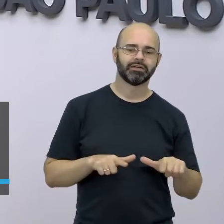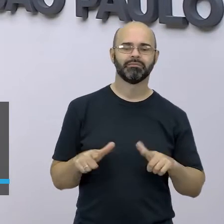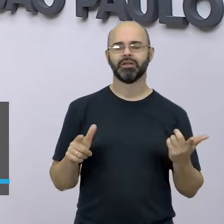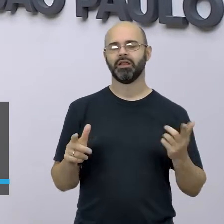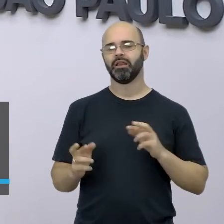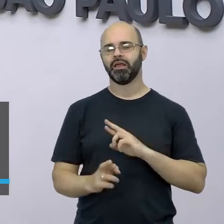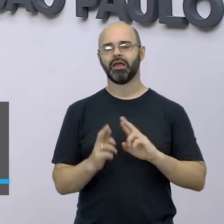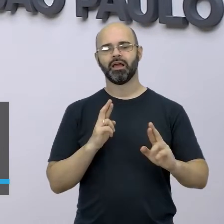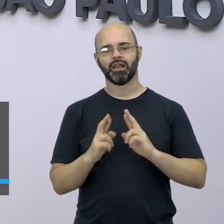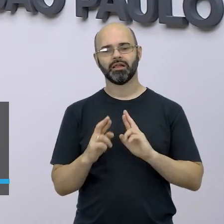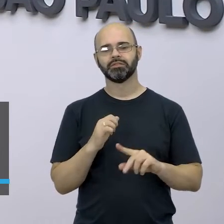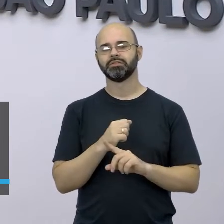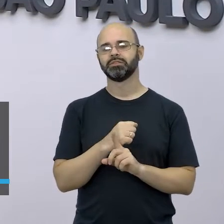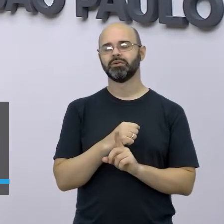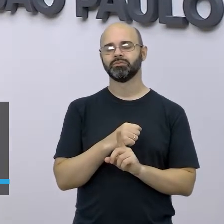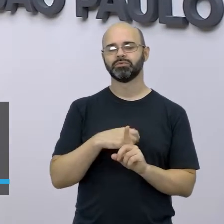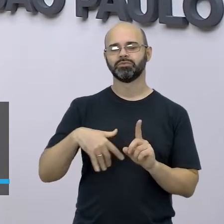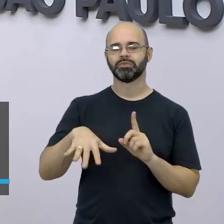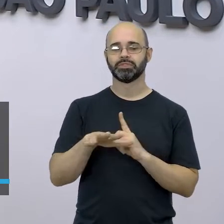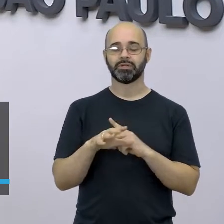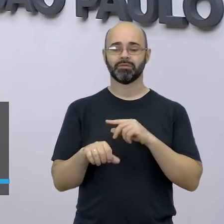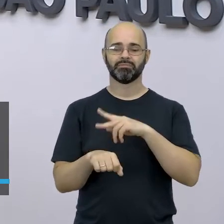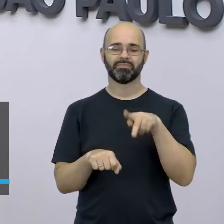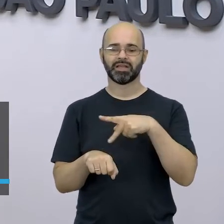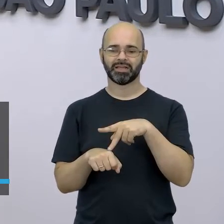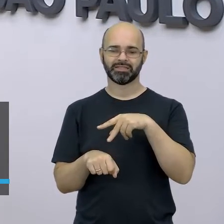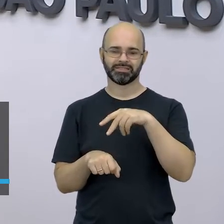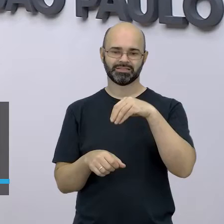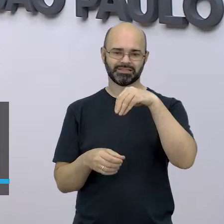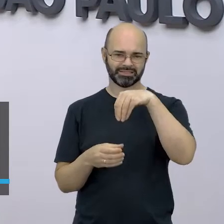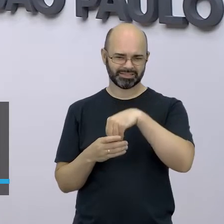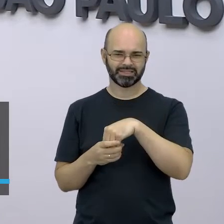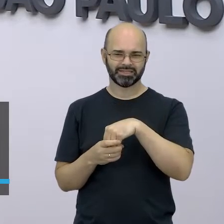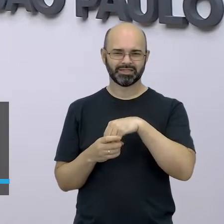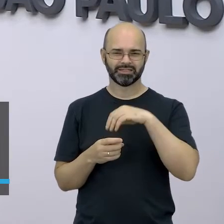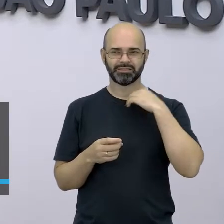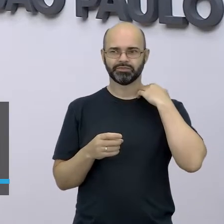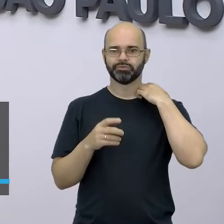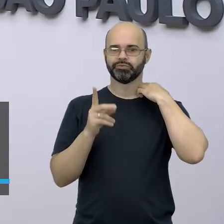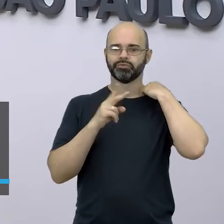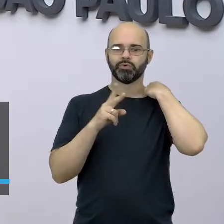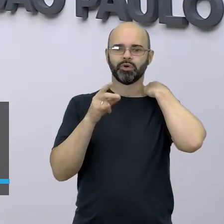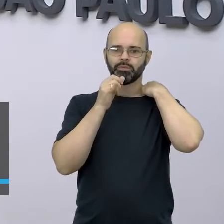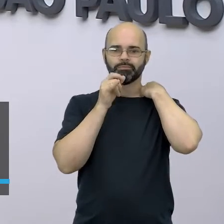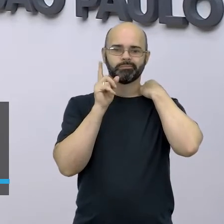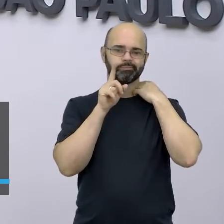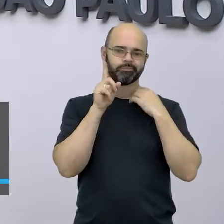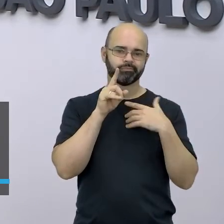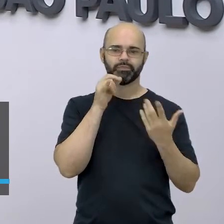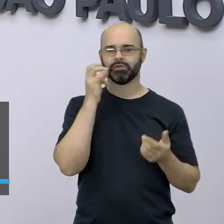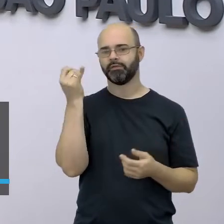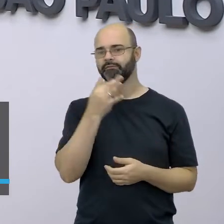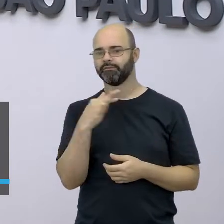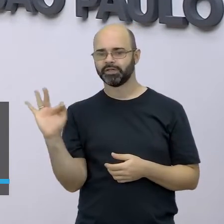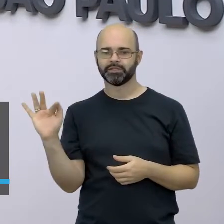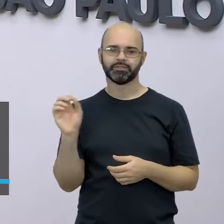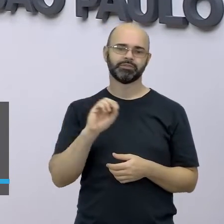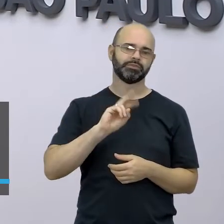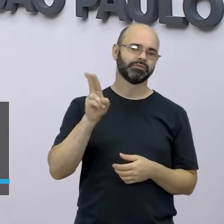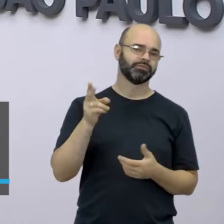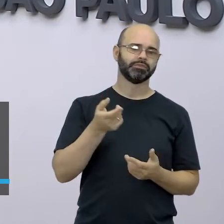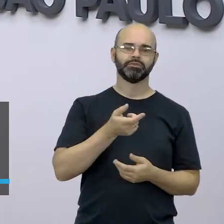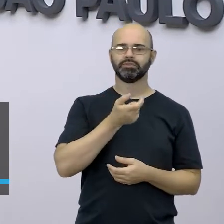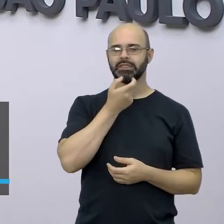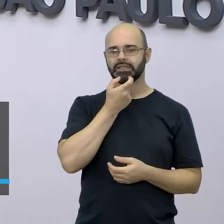sociais dentro de um determinado país da mesma forma que os Estados Unidos, por exemplo, então a França, ou então a Inglaterra, ou então